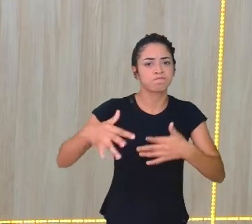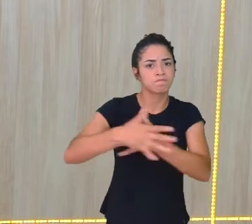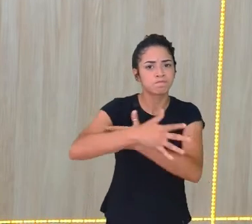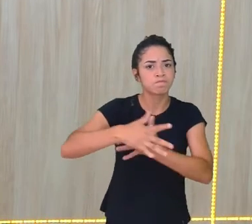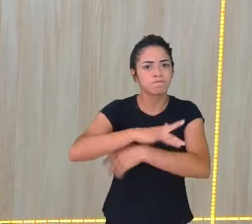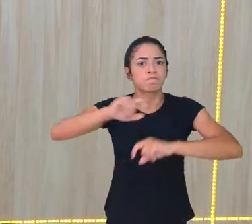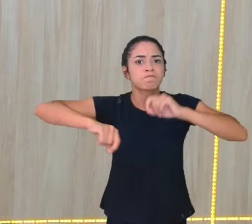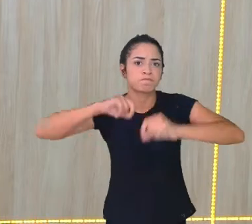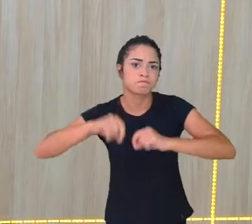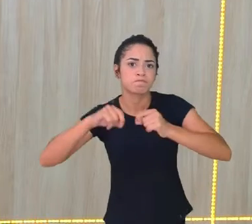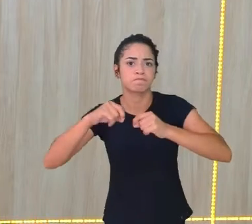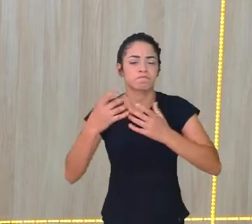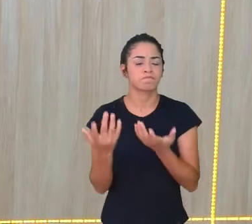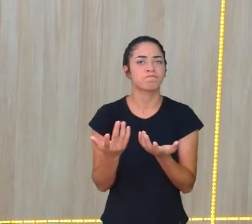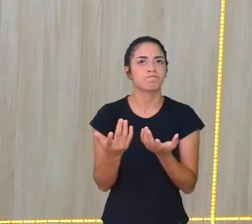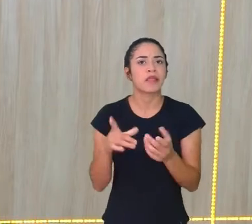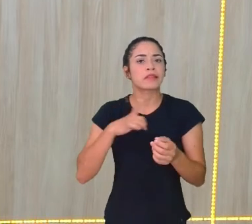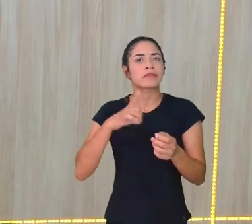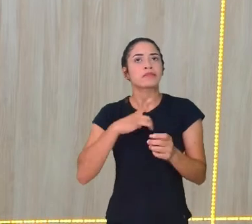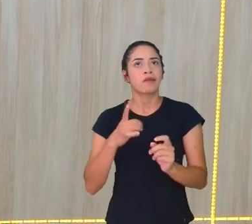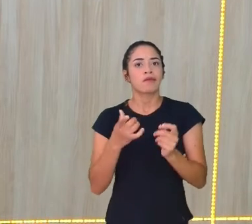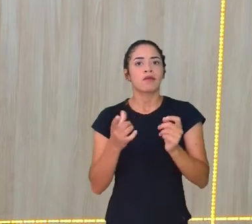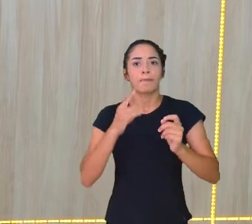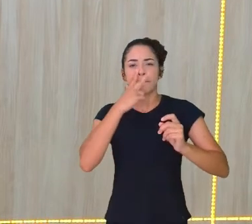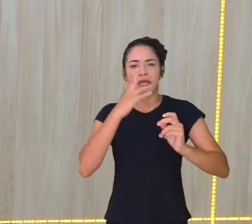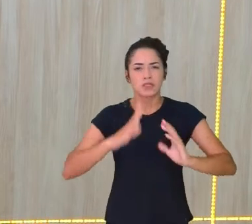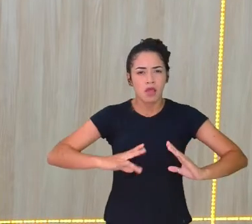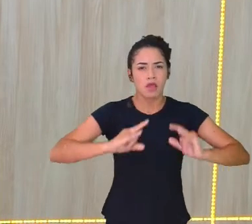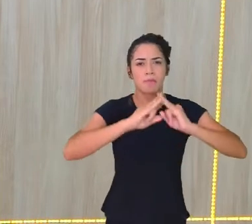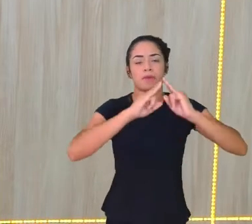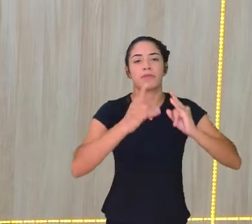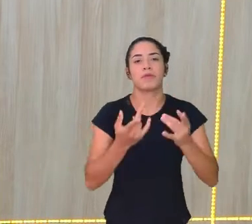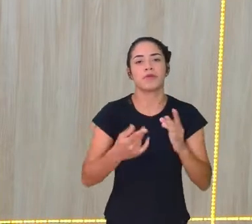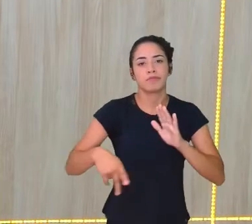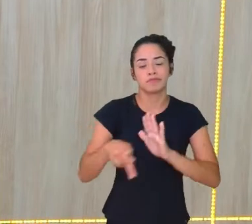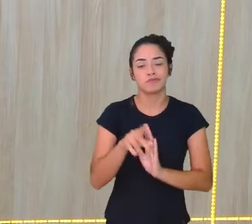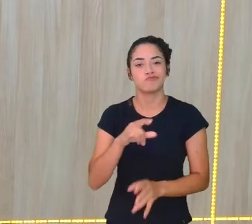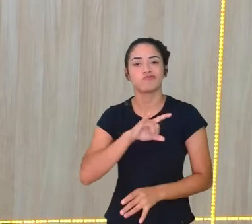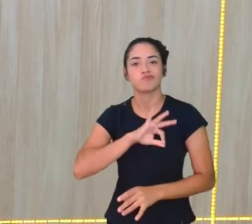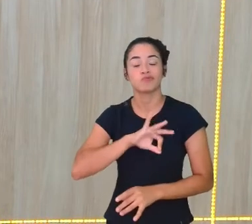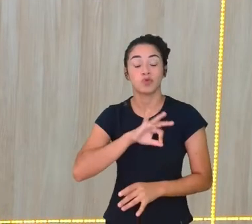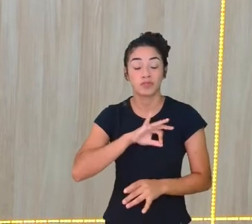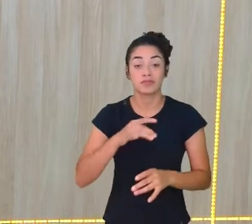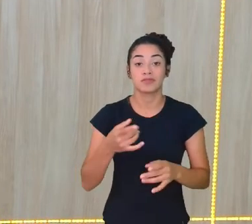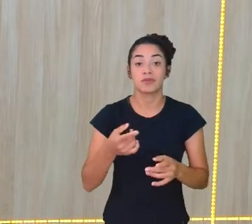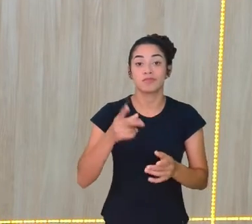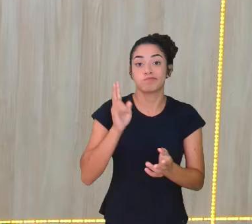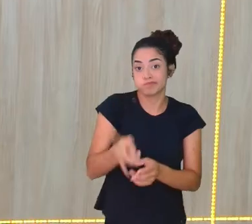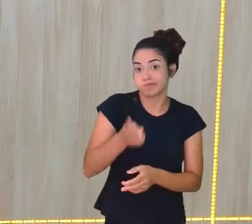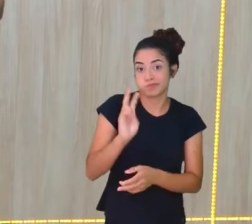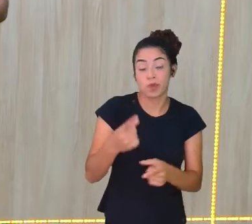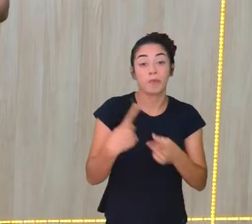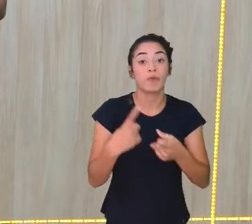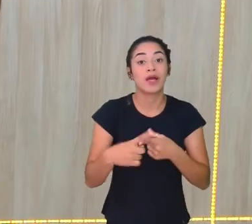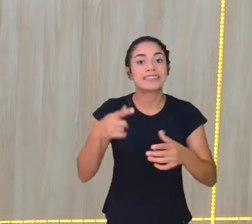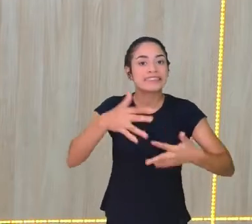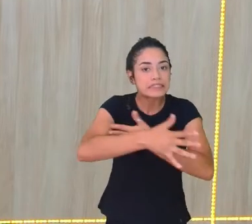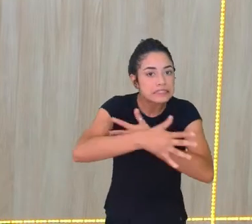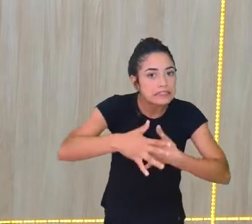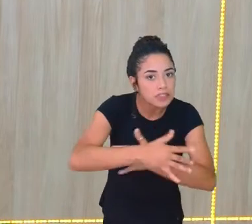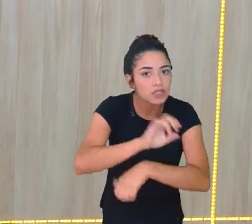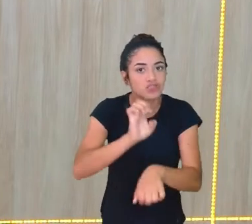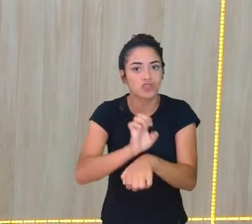cidade que se constituía como um acampamento militar permanente, né? Porque a cidade-estado